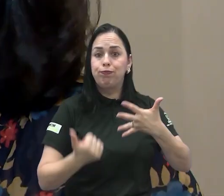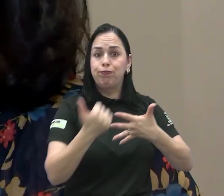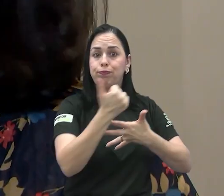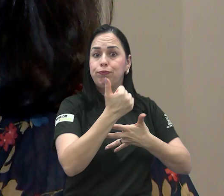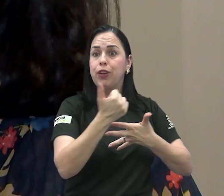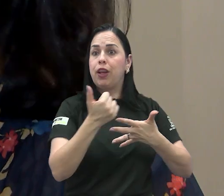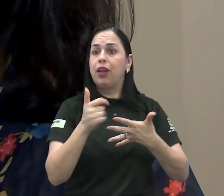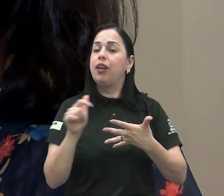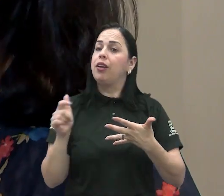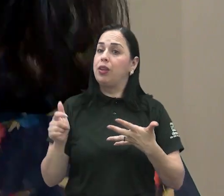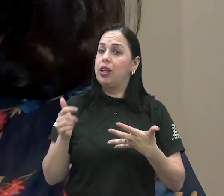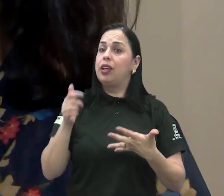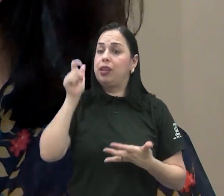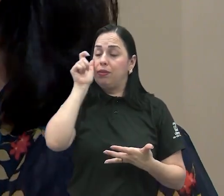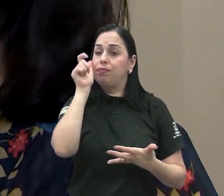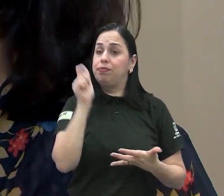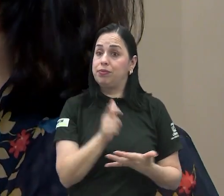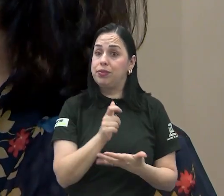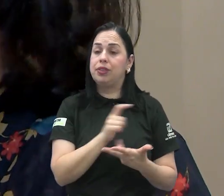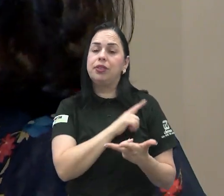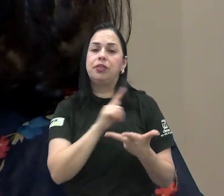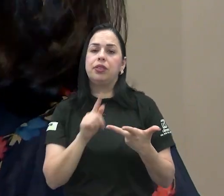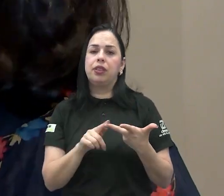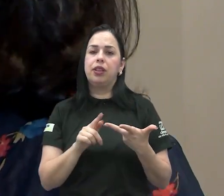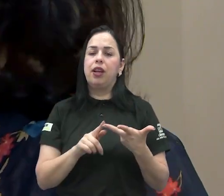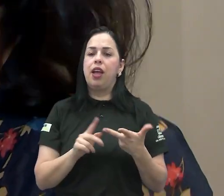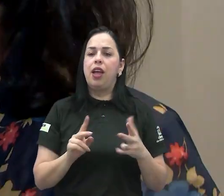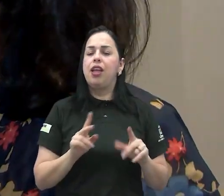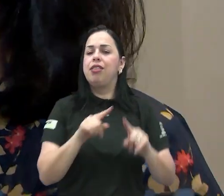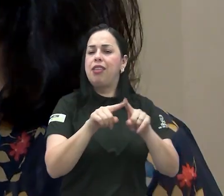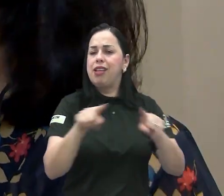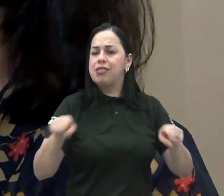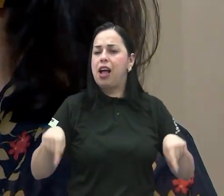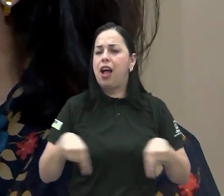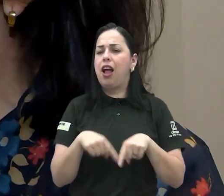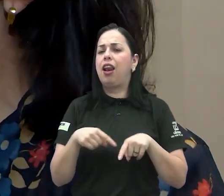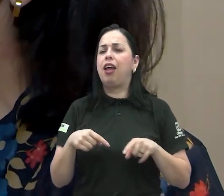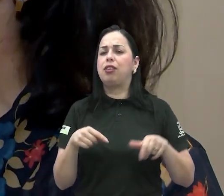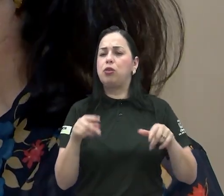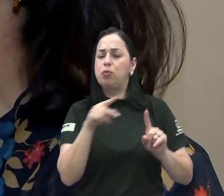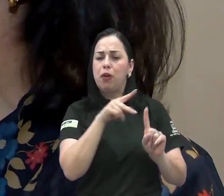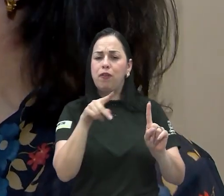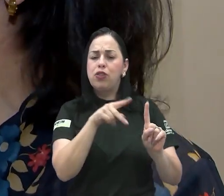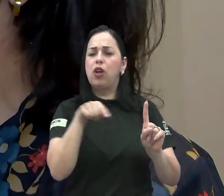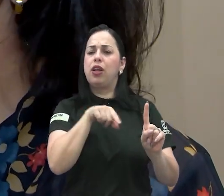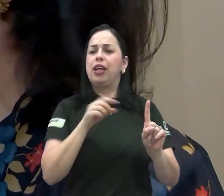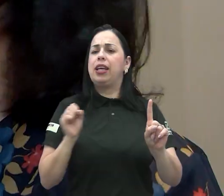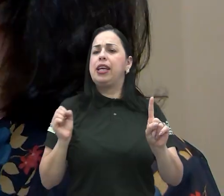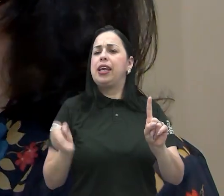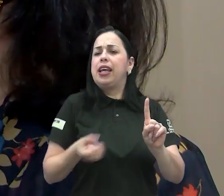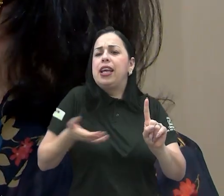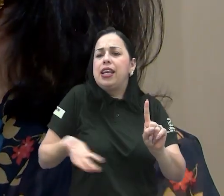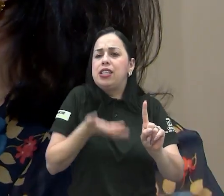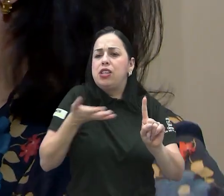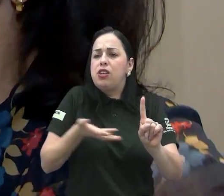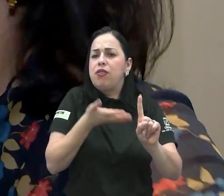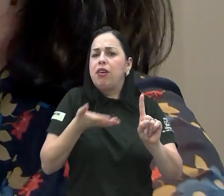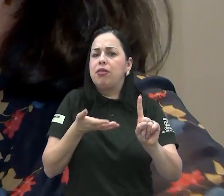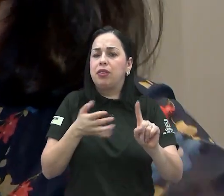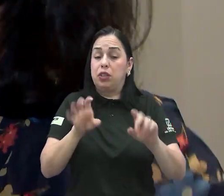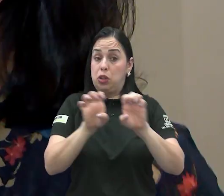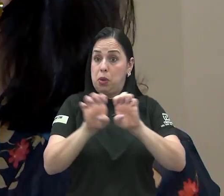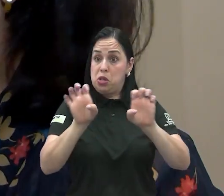de carreira que atraia, né? Valorizar mais dentro da sala de aula, incentivando